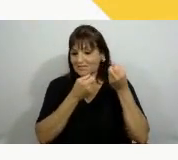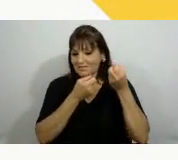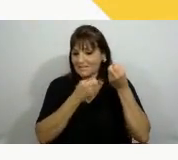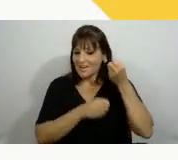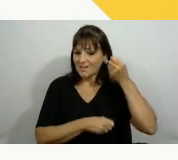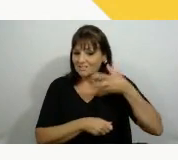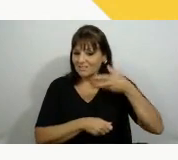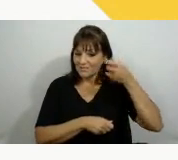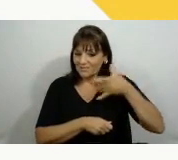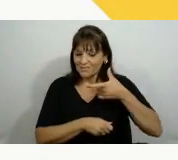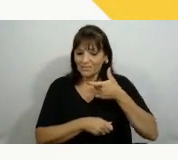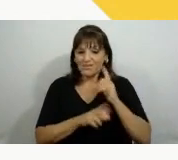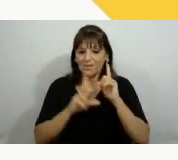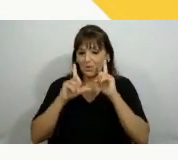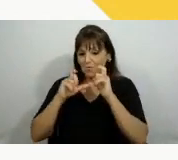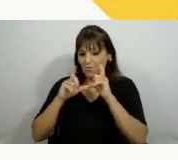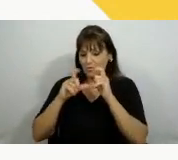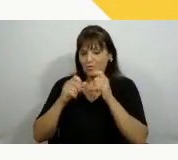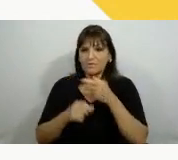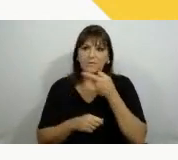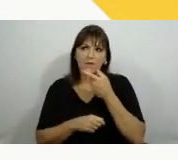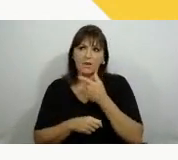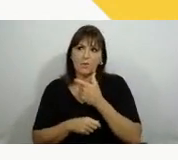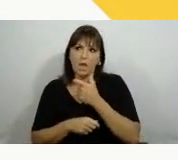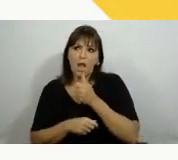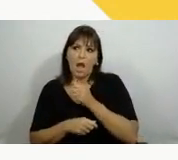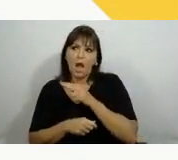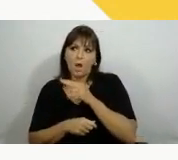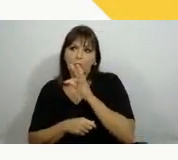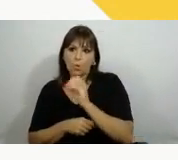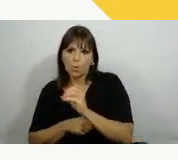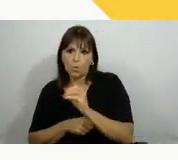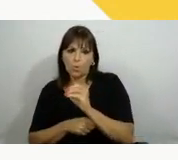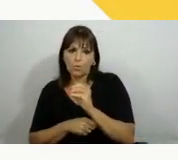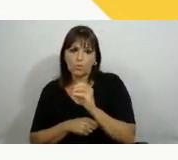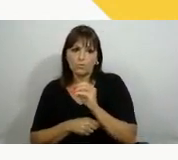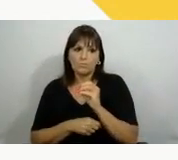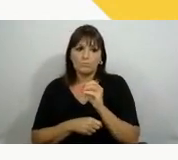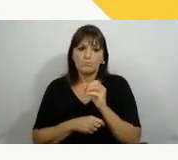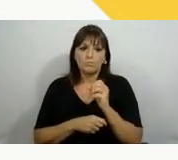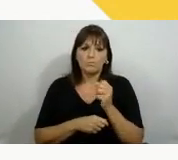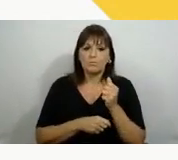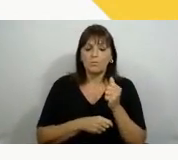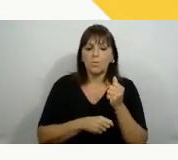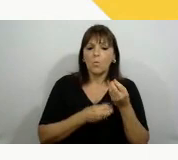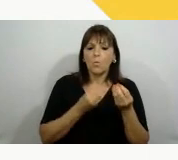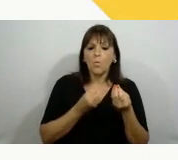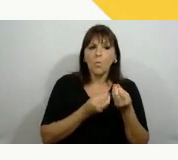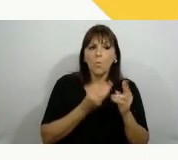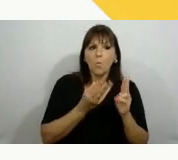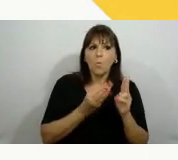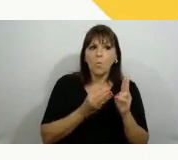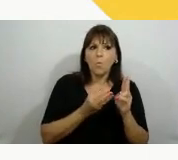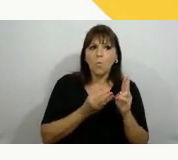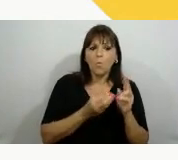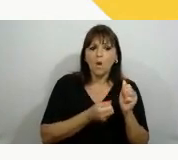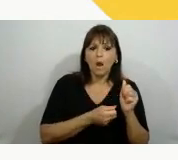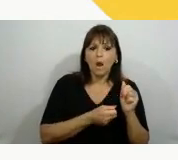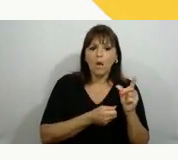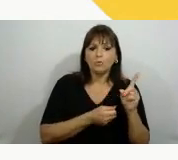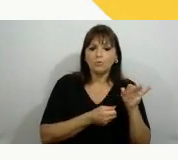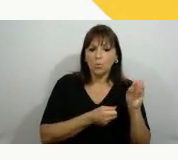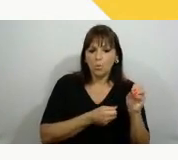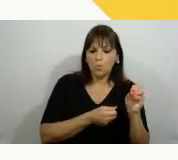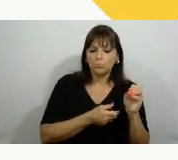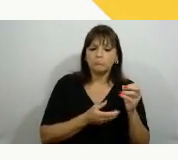que eu falo autodescrição ou autodescrição? Essa é uma pergunta muito comum. E aí, o